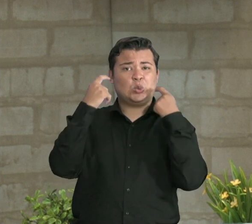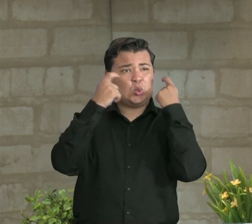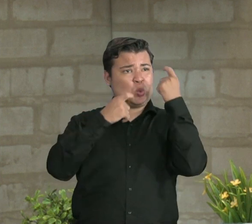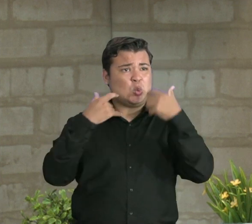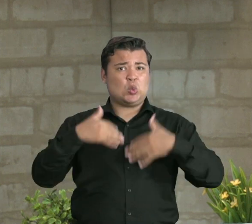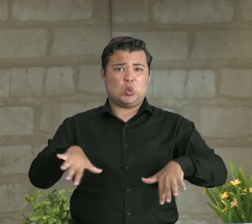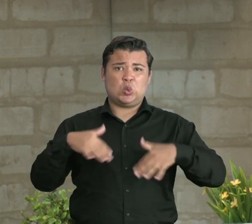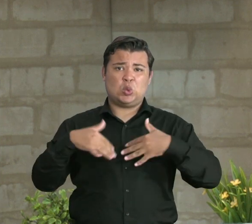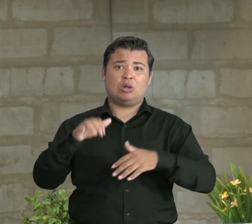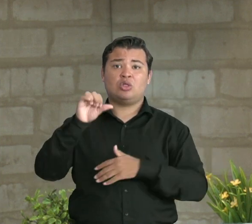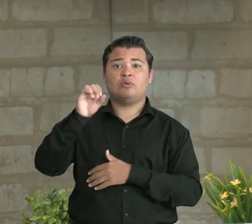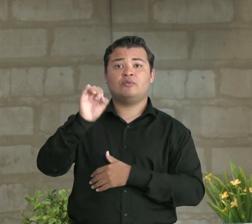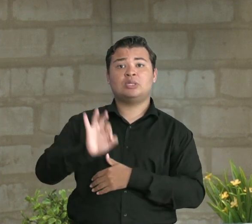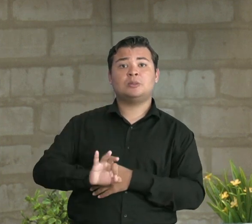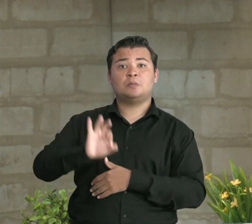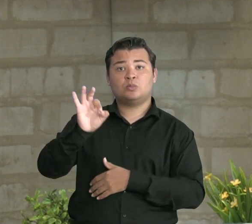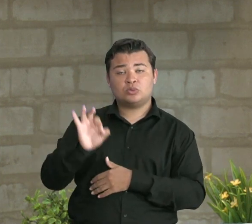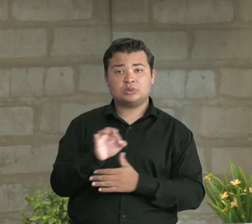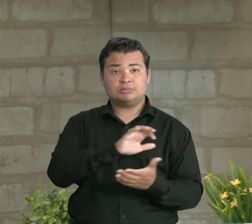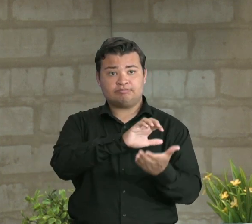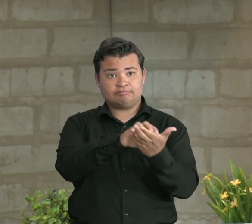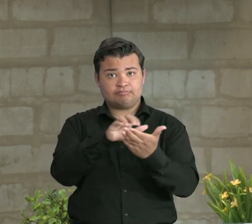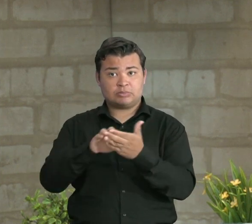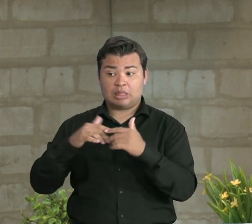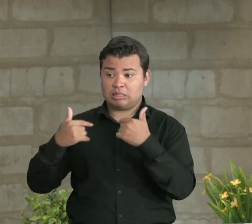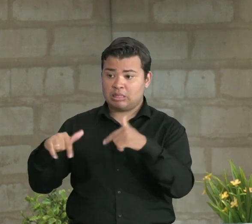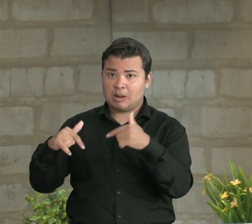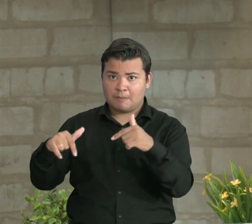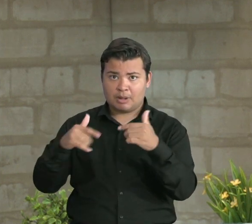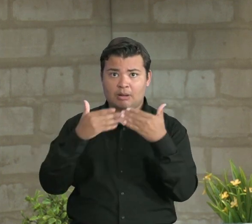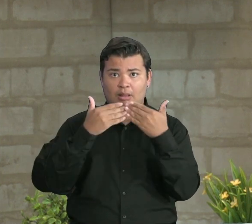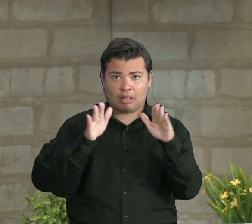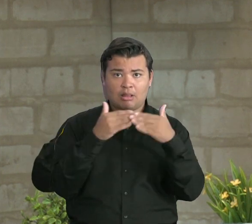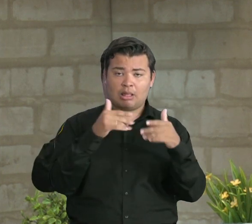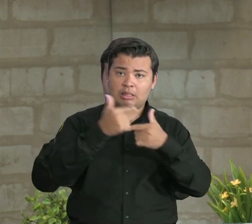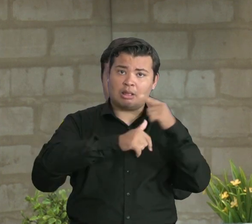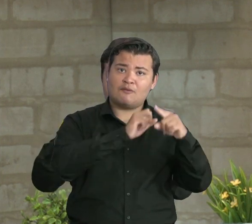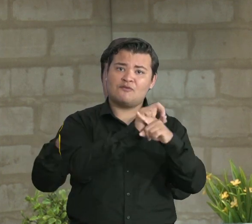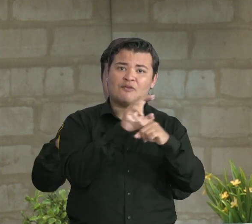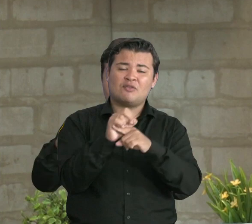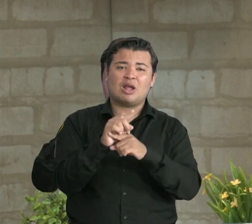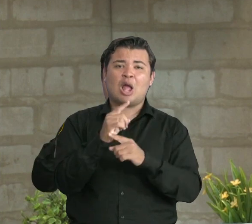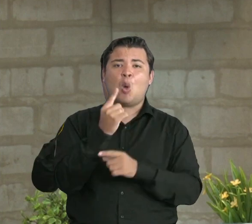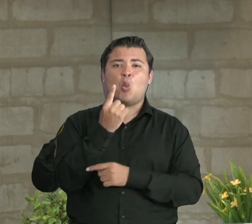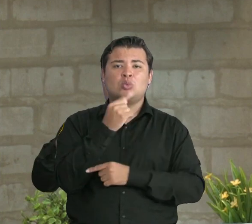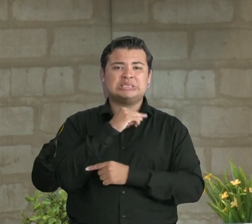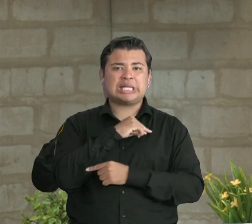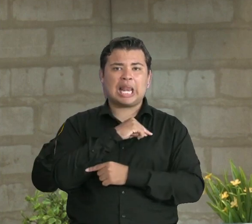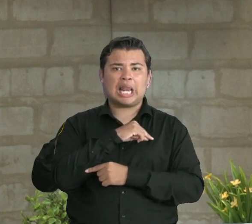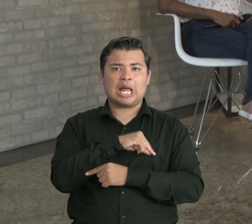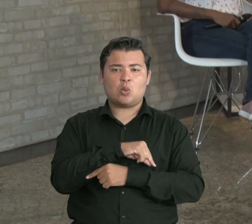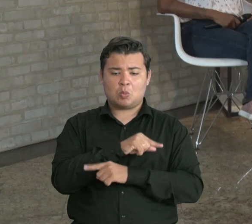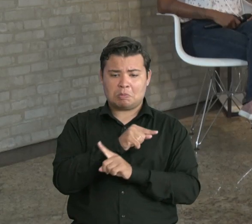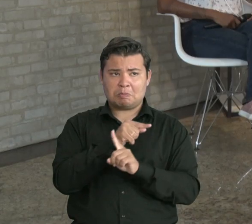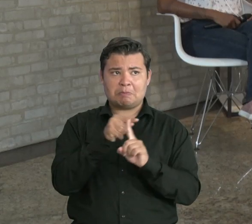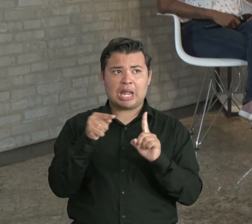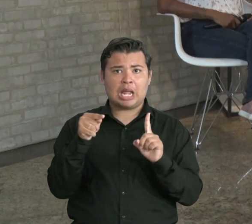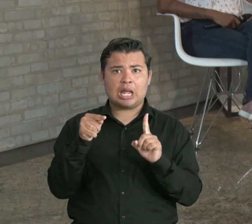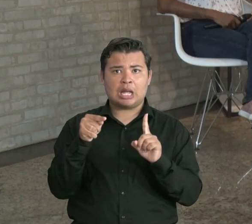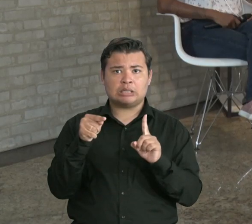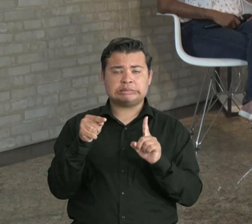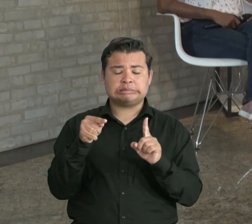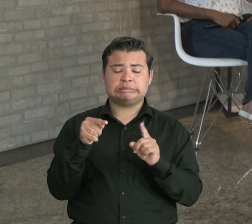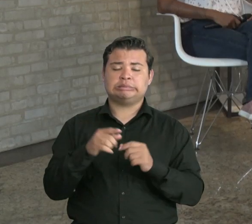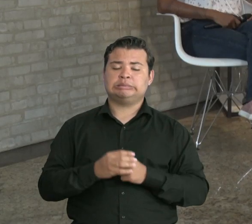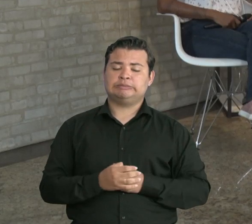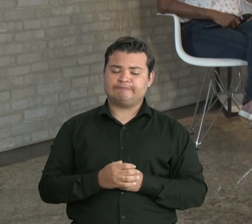90% dos novos postos de trabalho abertos nos últimos 10 anos foi até de um salário mínimo e meio, não é? Além das projeções de um